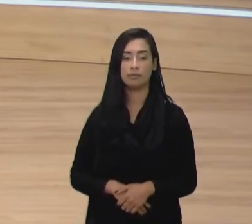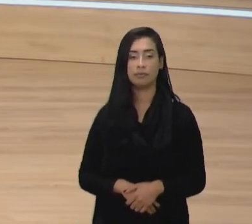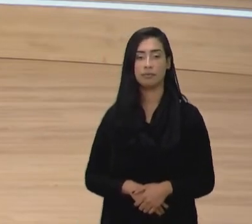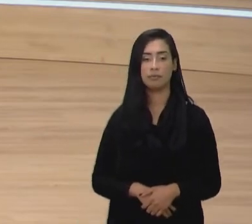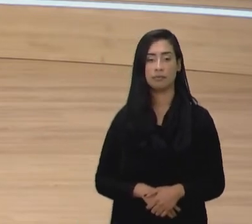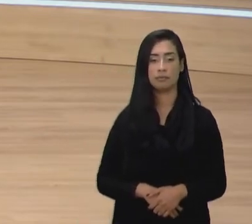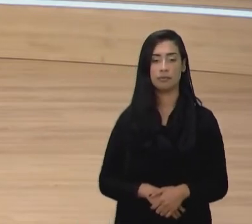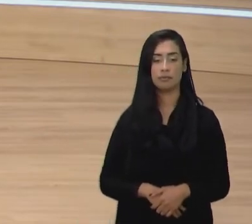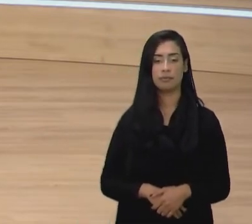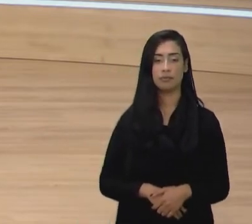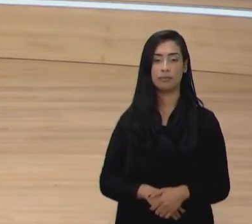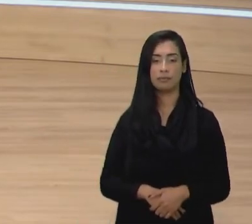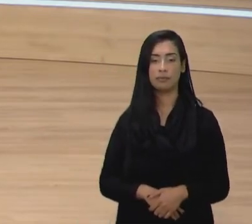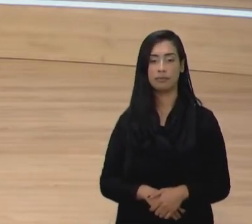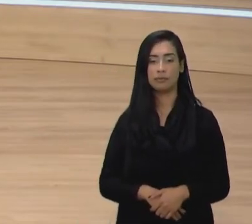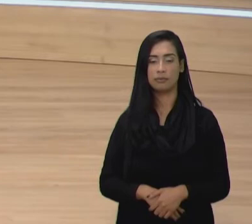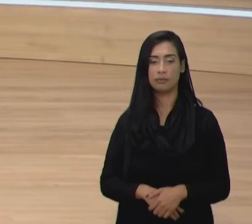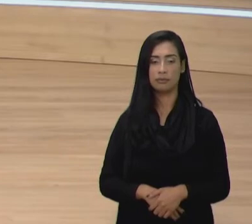1, 2, 3, 5, 6, 7.